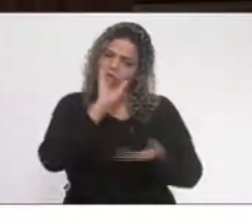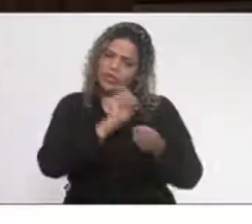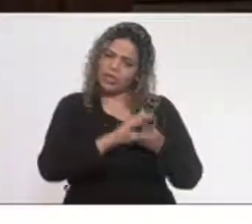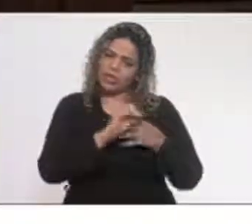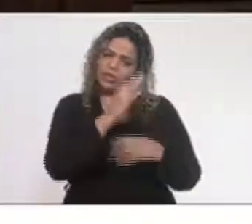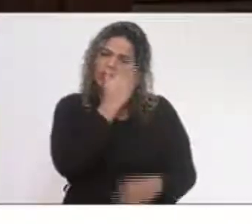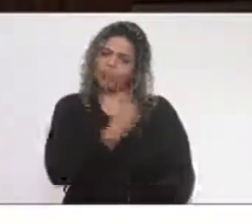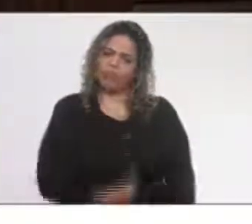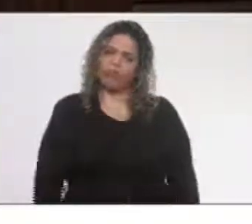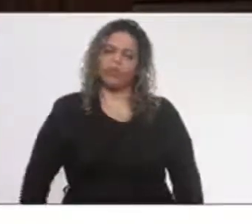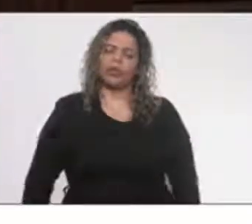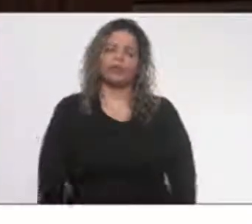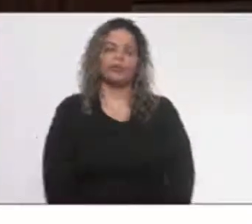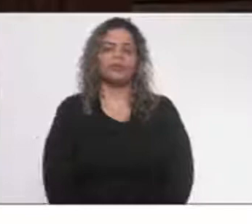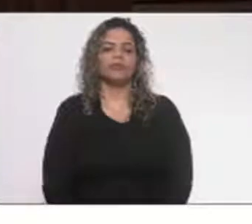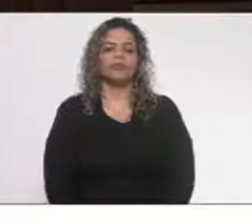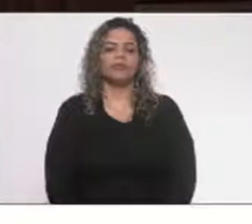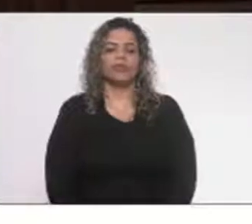educação pública.